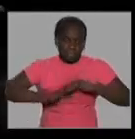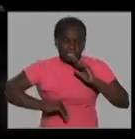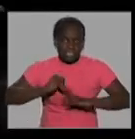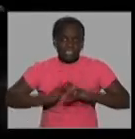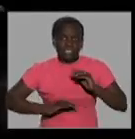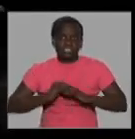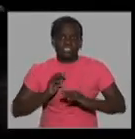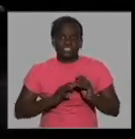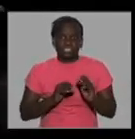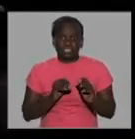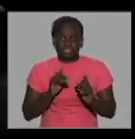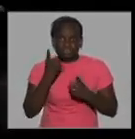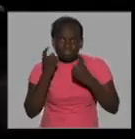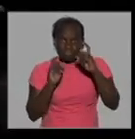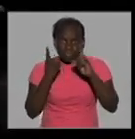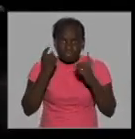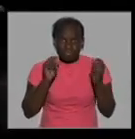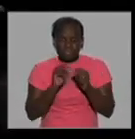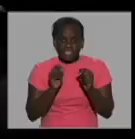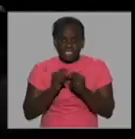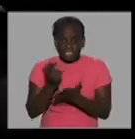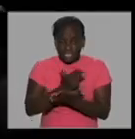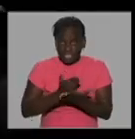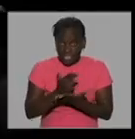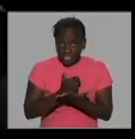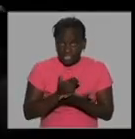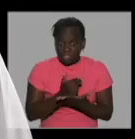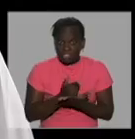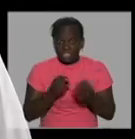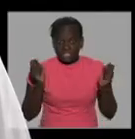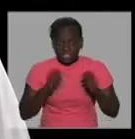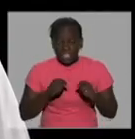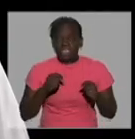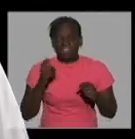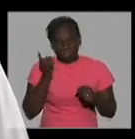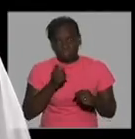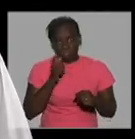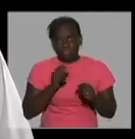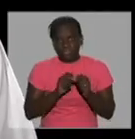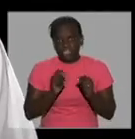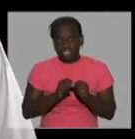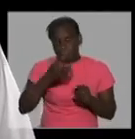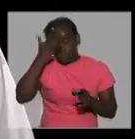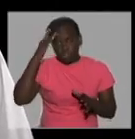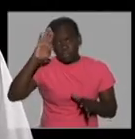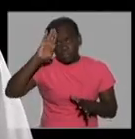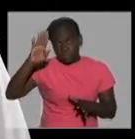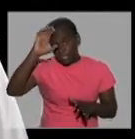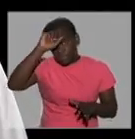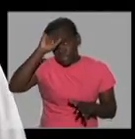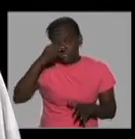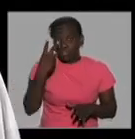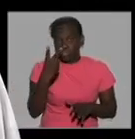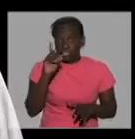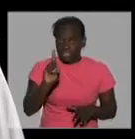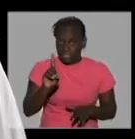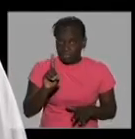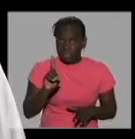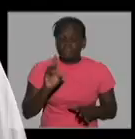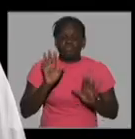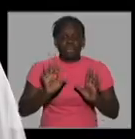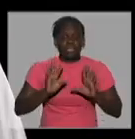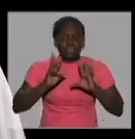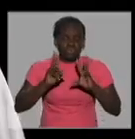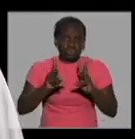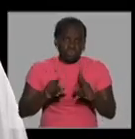tem uma habilidade gestual, que é através do desenho, que a gente pode passar por isso. Geralmente as pessoas aprendem muito através do 2D.